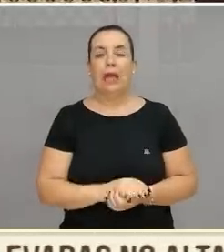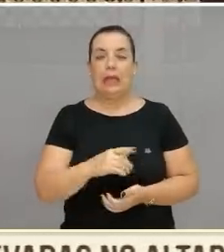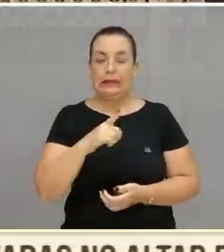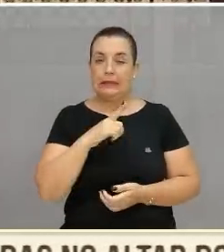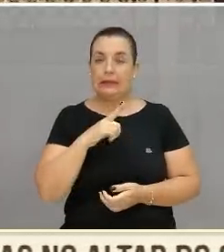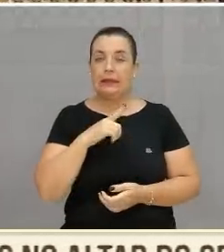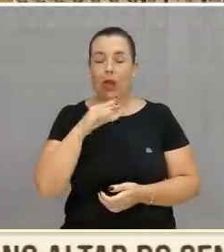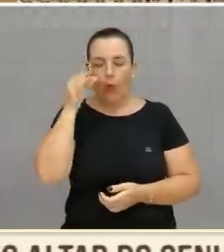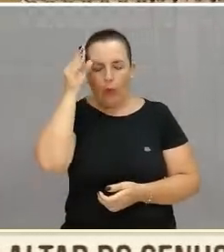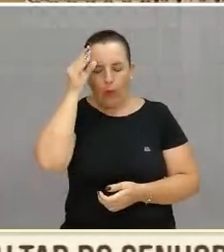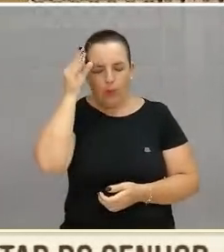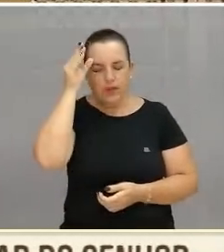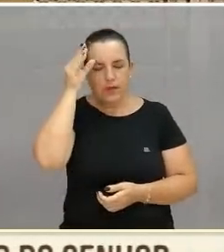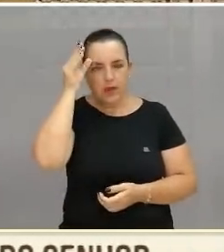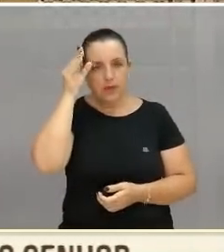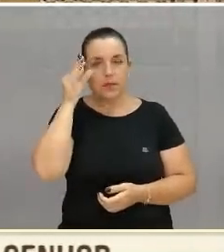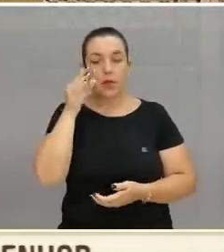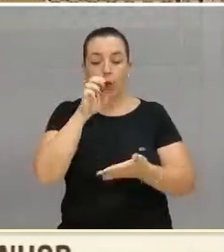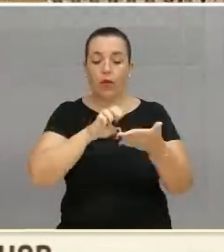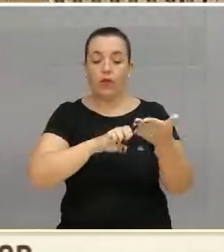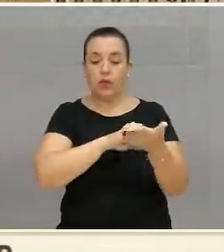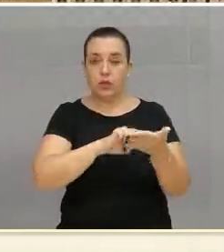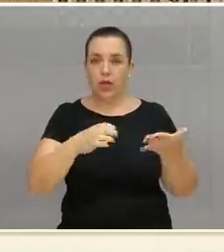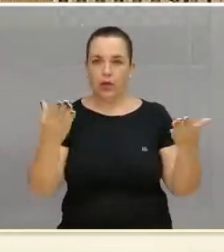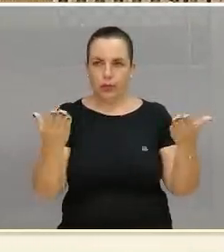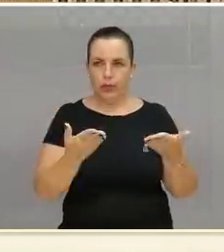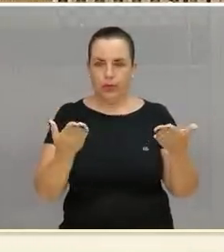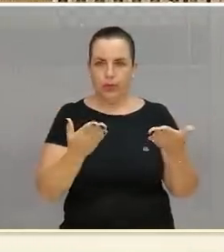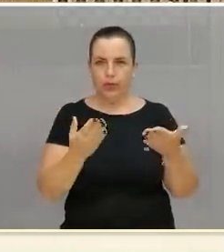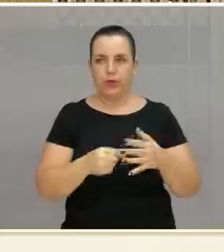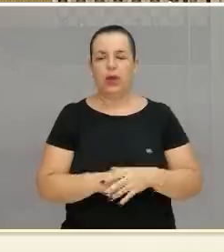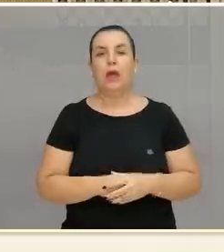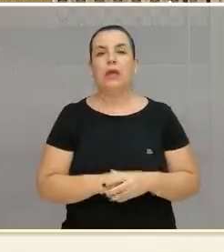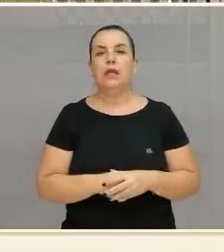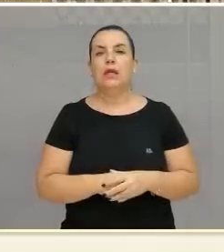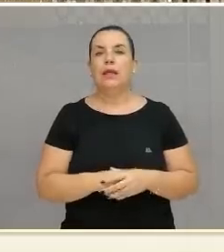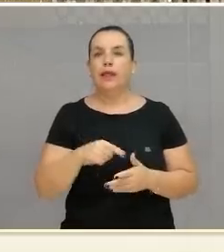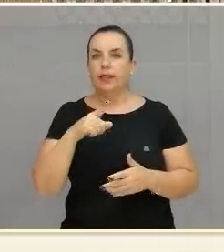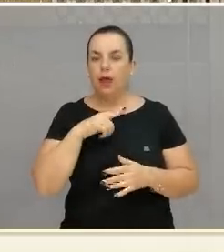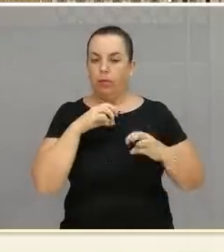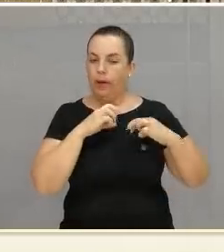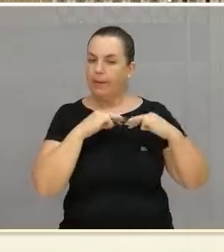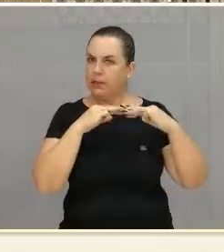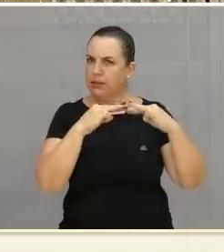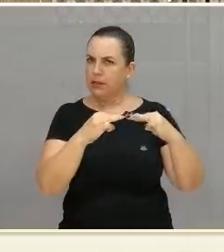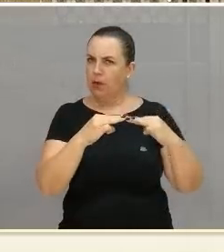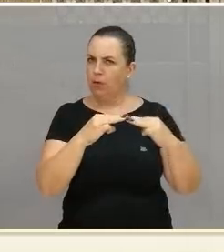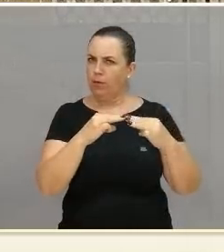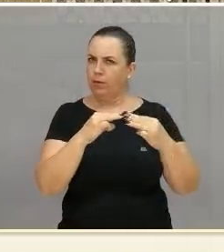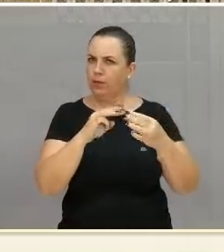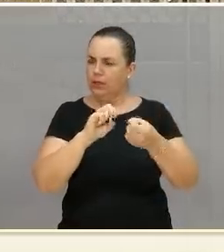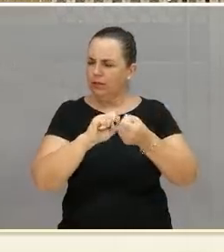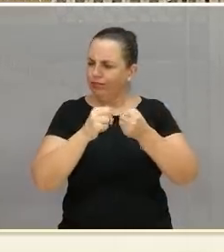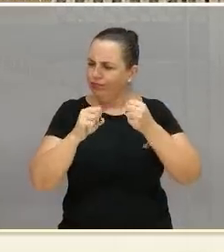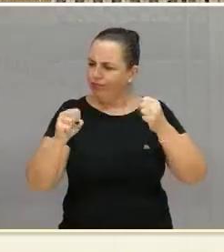consciência, e o evangelho de hoje, da grande missão de Jesus: revelar o Pai.